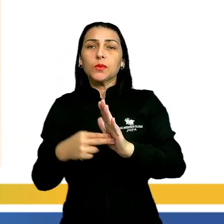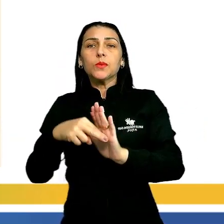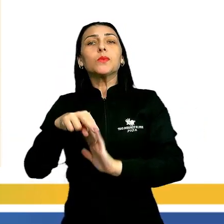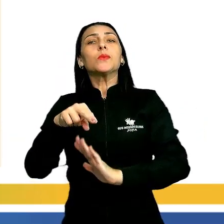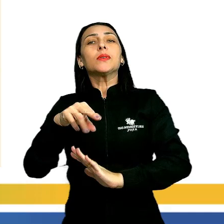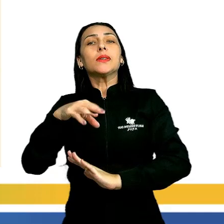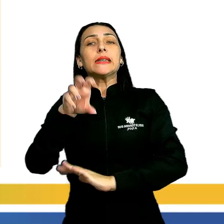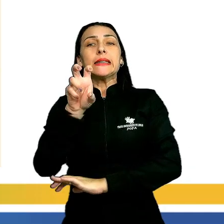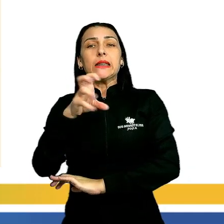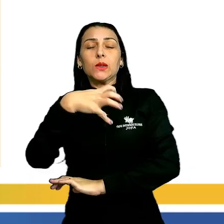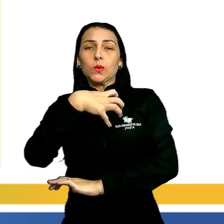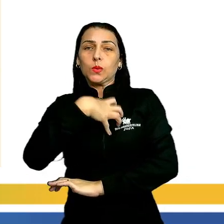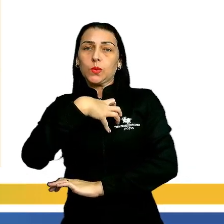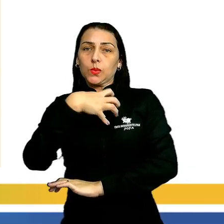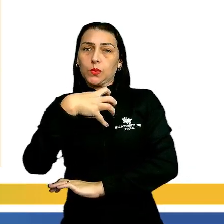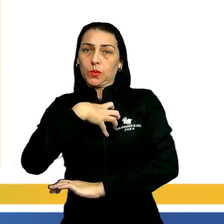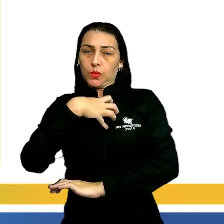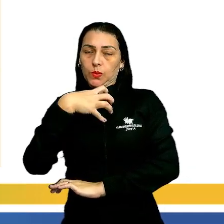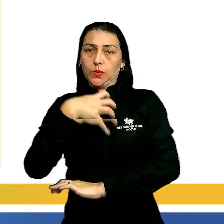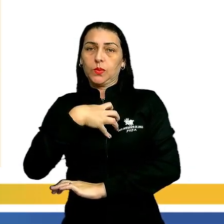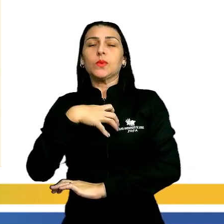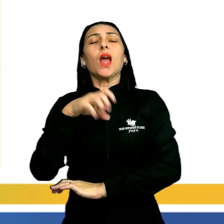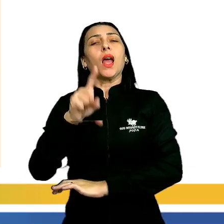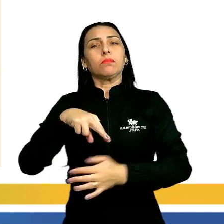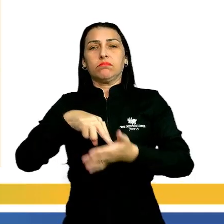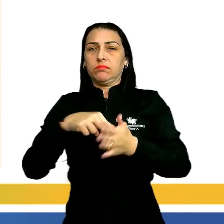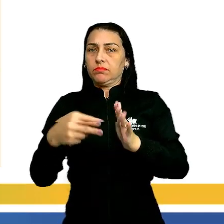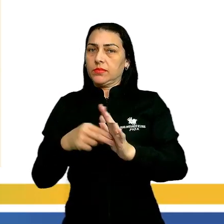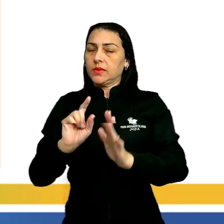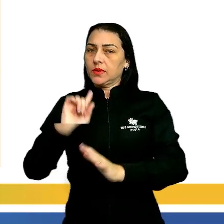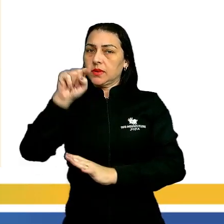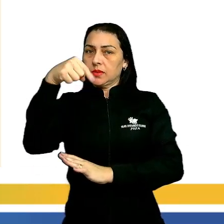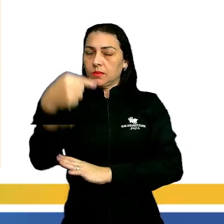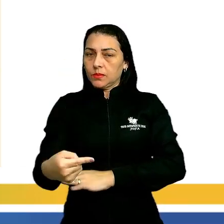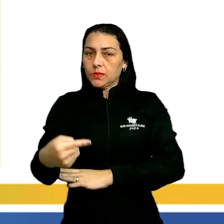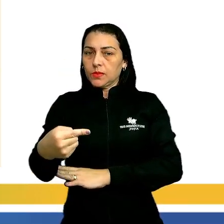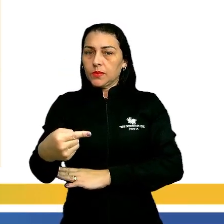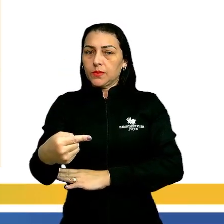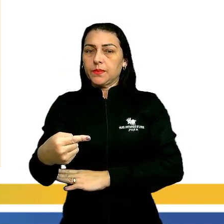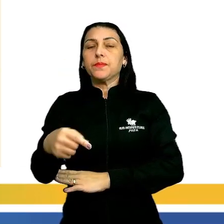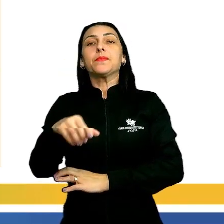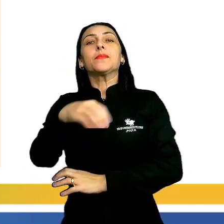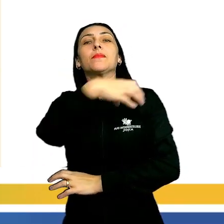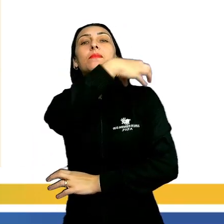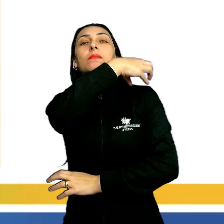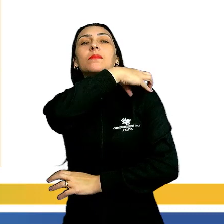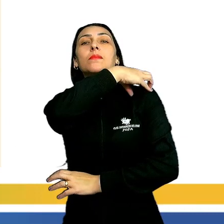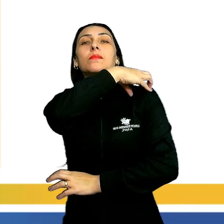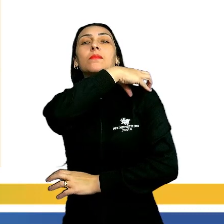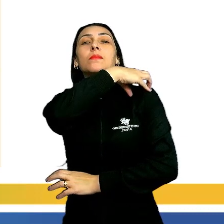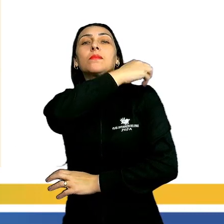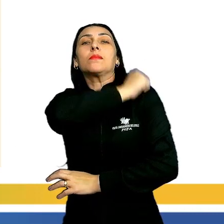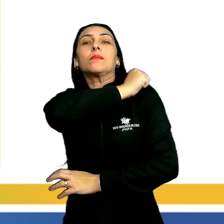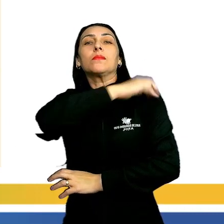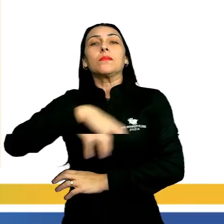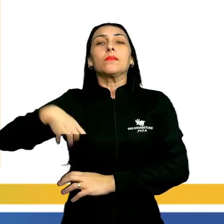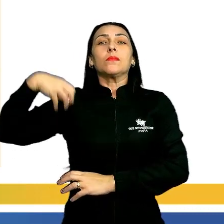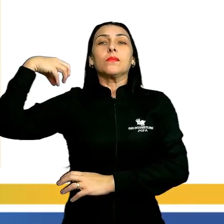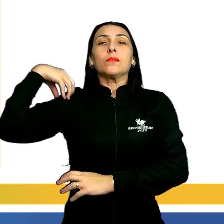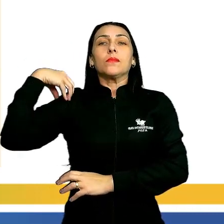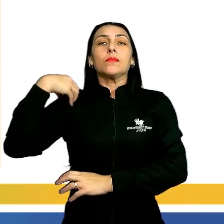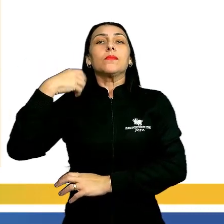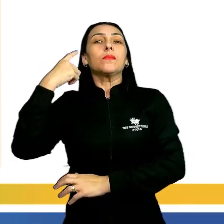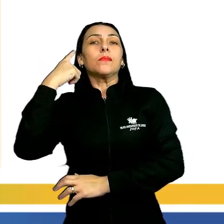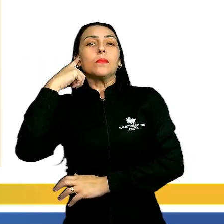sentidos. Agora, ele é traduzido pelos sentidos logo em seguida. Aristóteles, ao contrário, é pela visão,